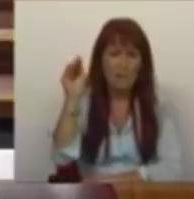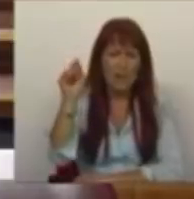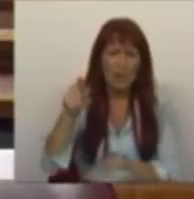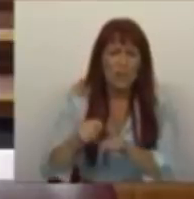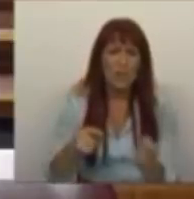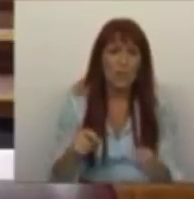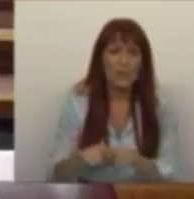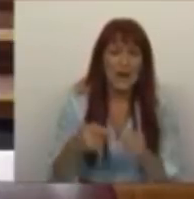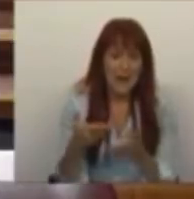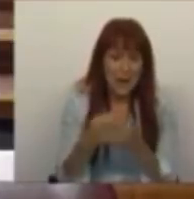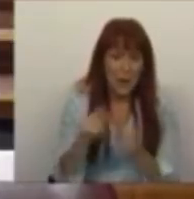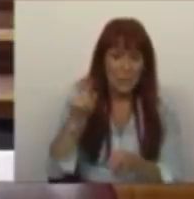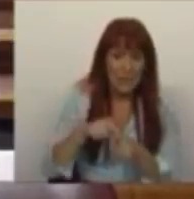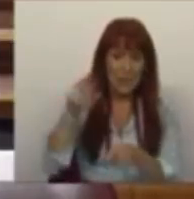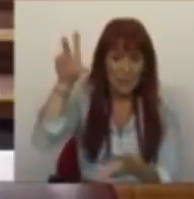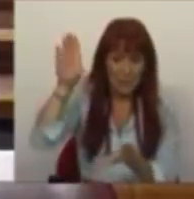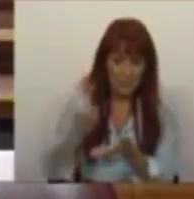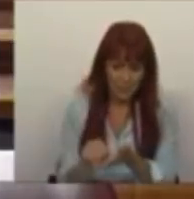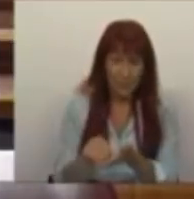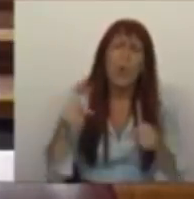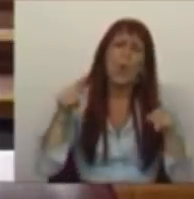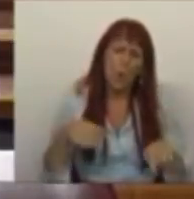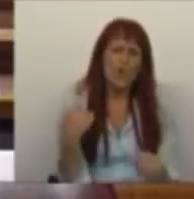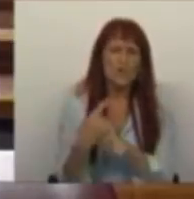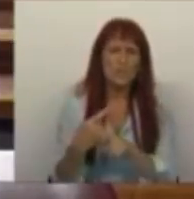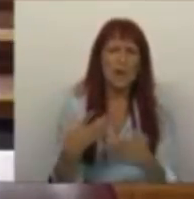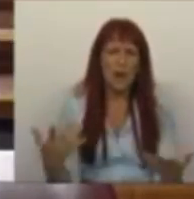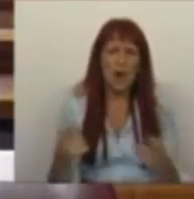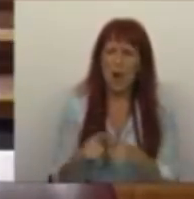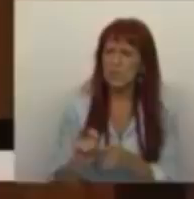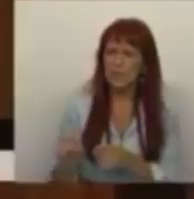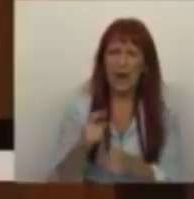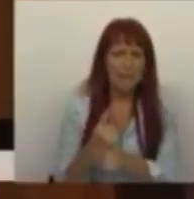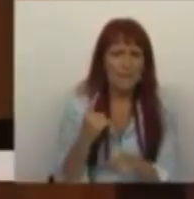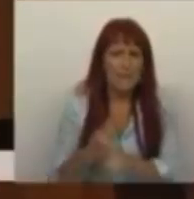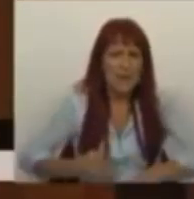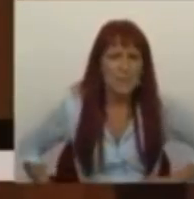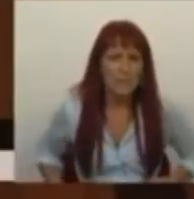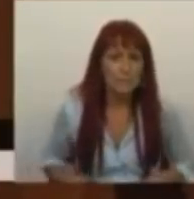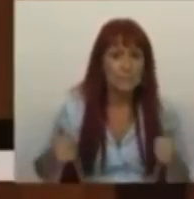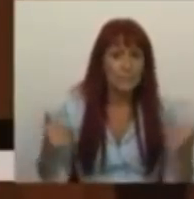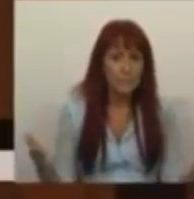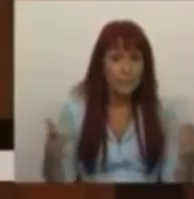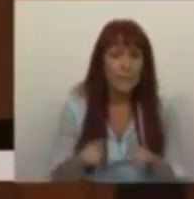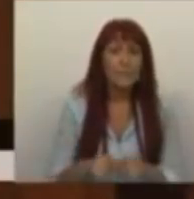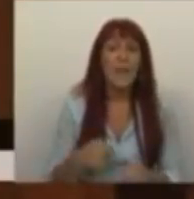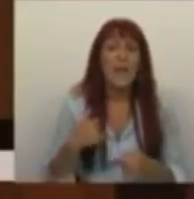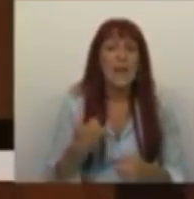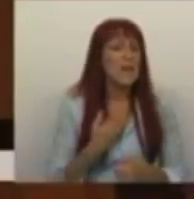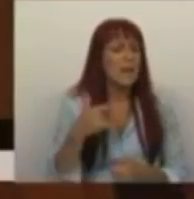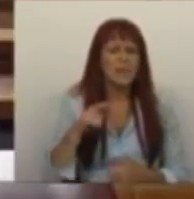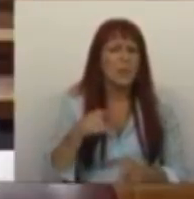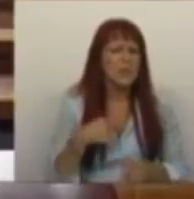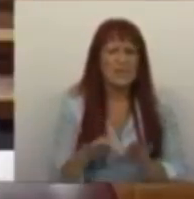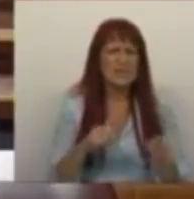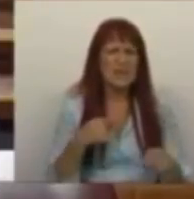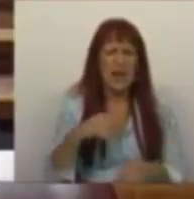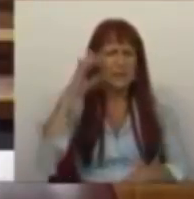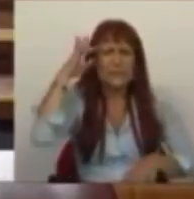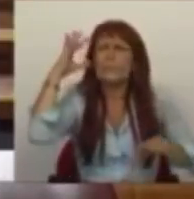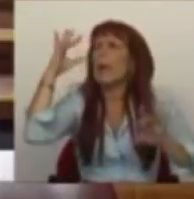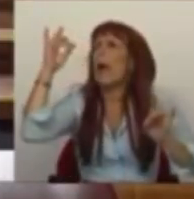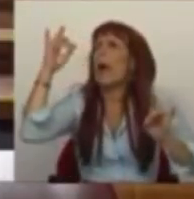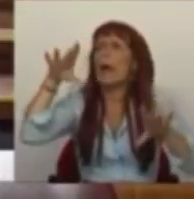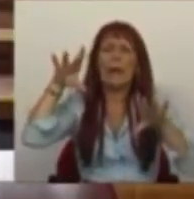e da economia dessa altura, ainda hoje a estamos a pagar. A Iniciativa Liberal não tem esse tipo de obsessões, nem